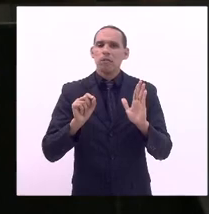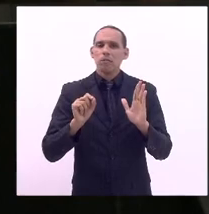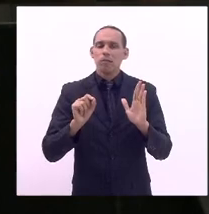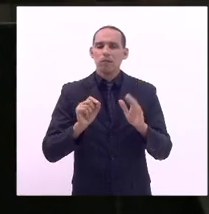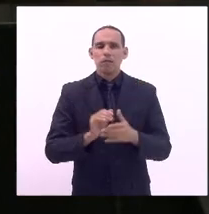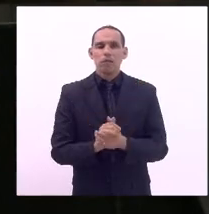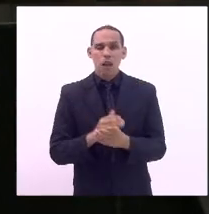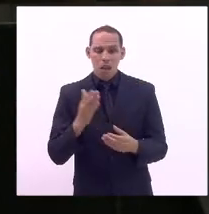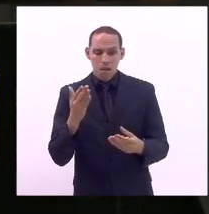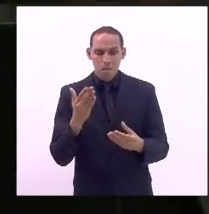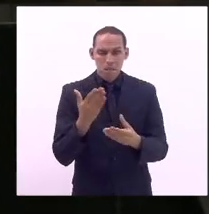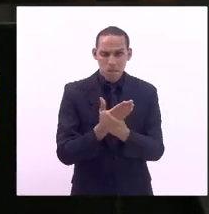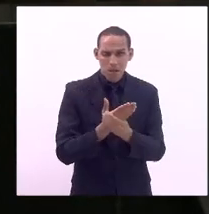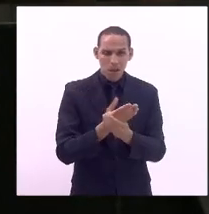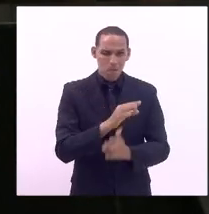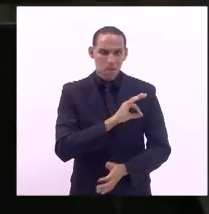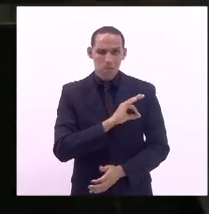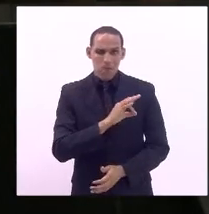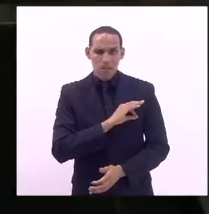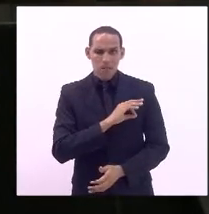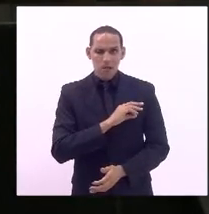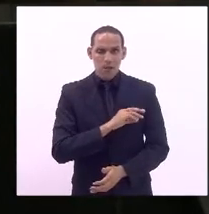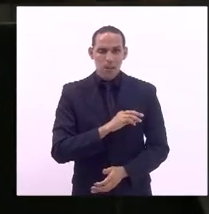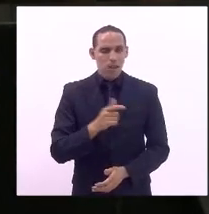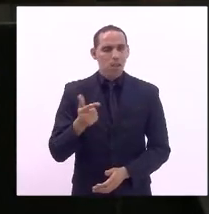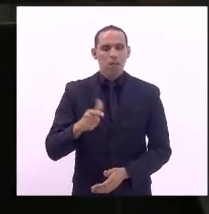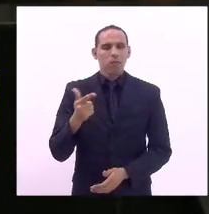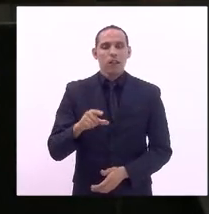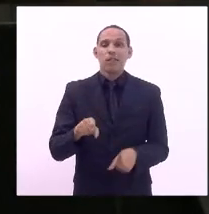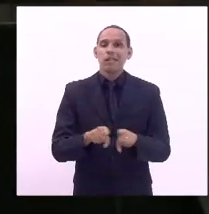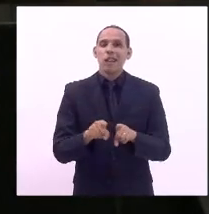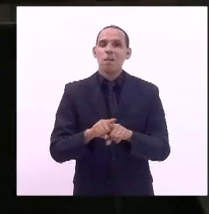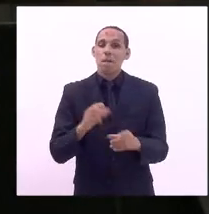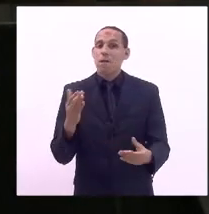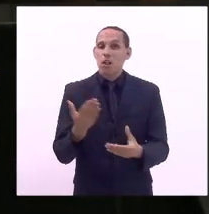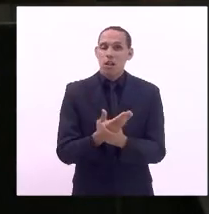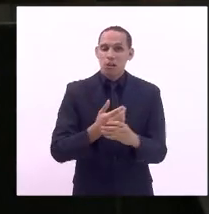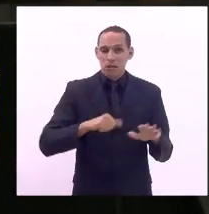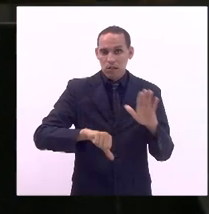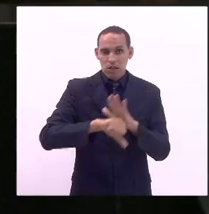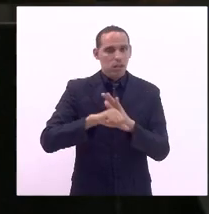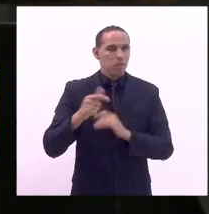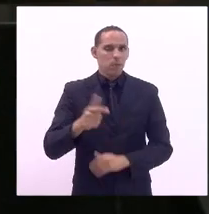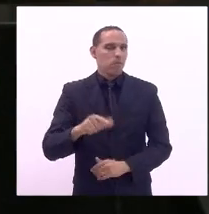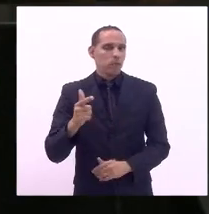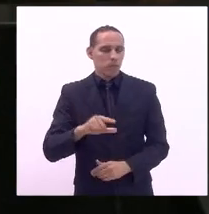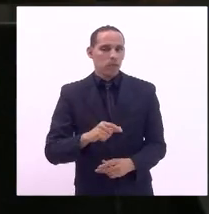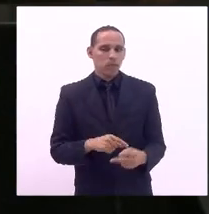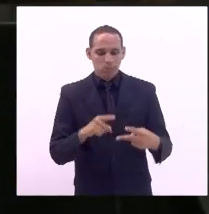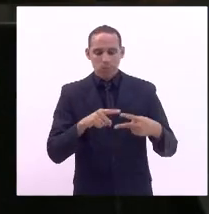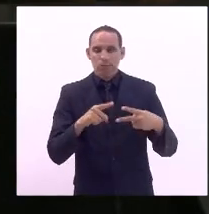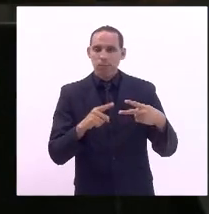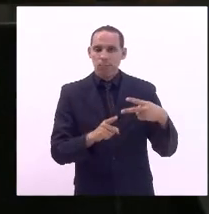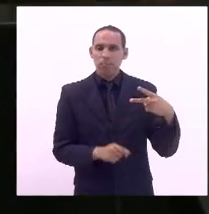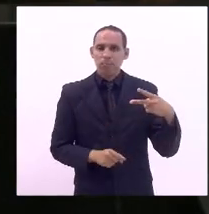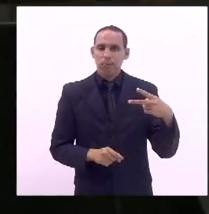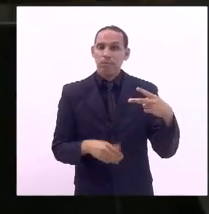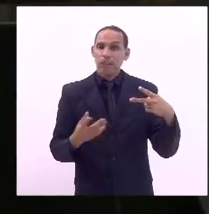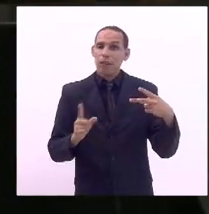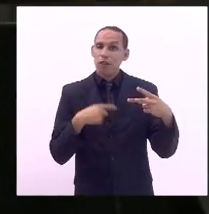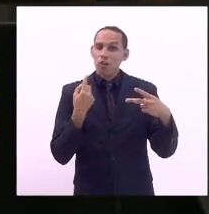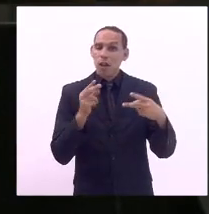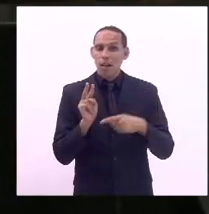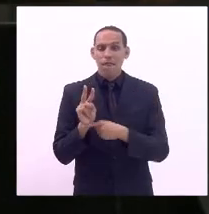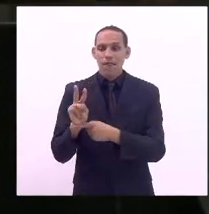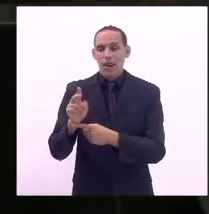a inquérito policial ou a processo criminal. Então, aqui nós estamos defendendo, sim,